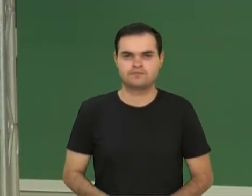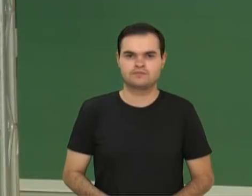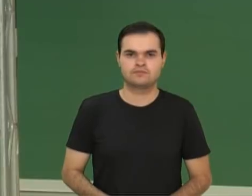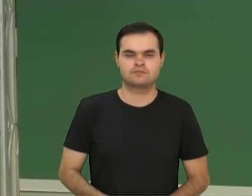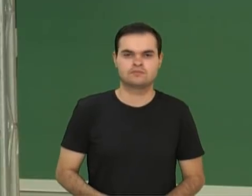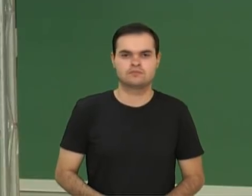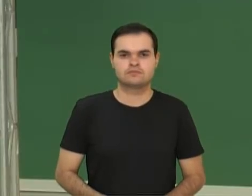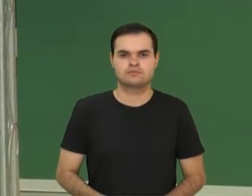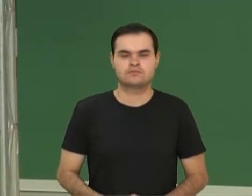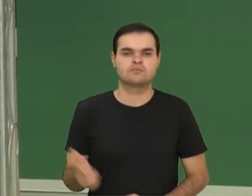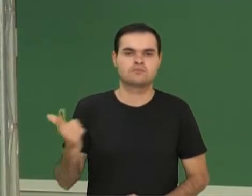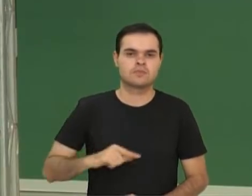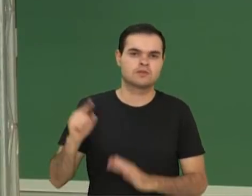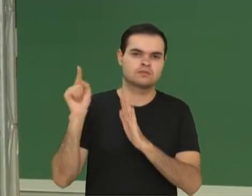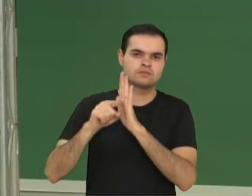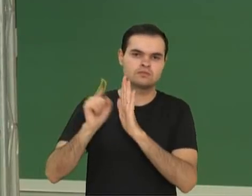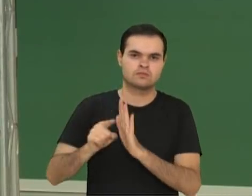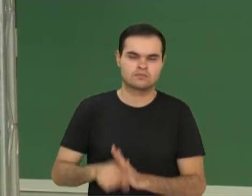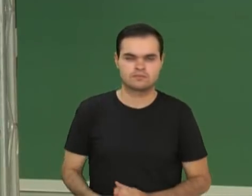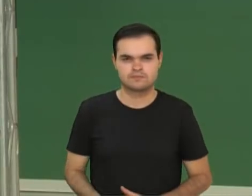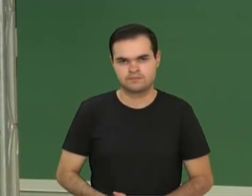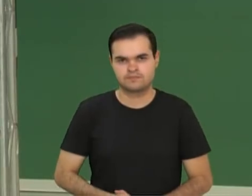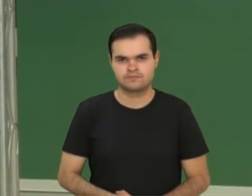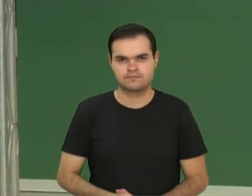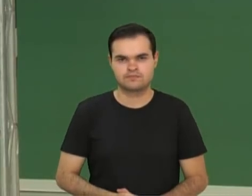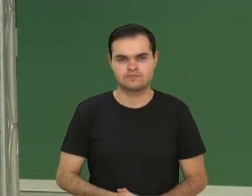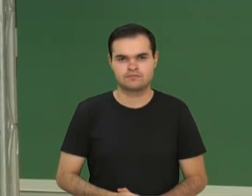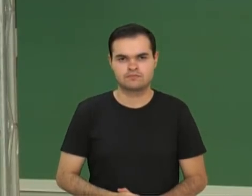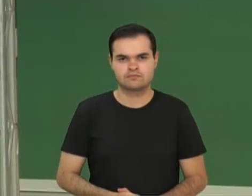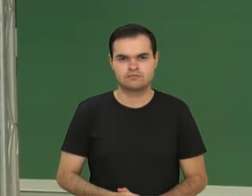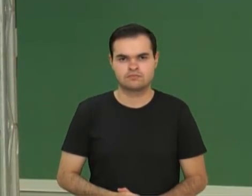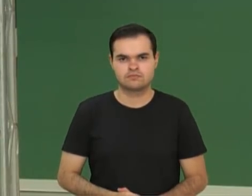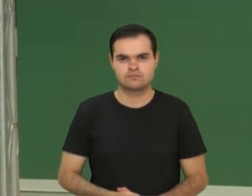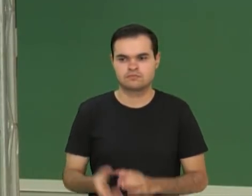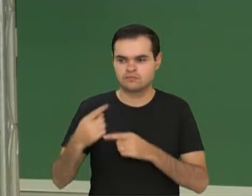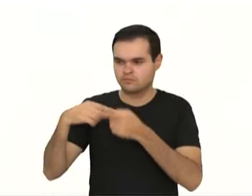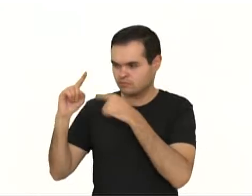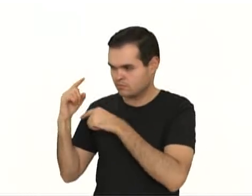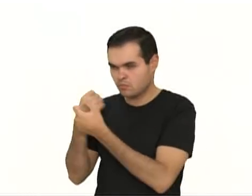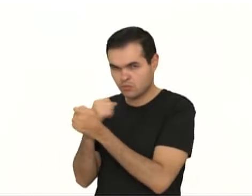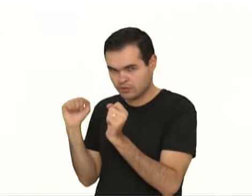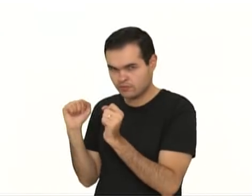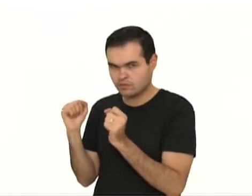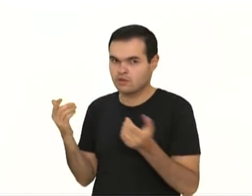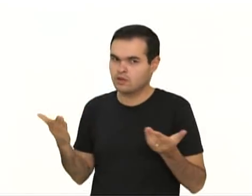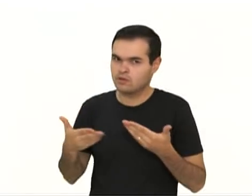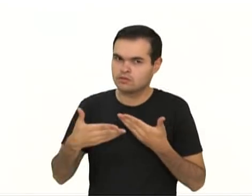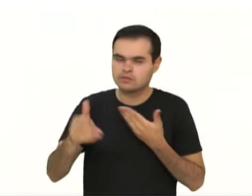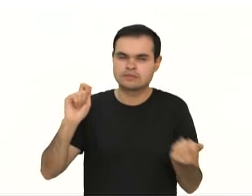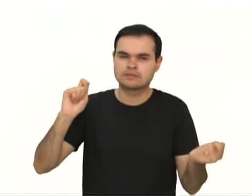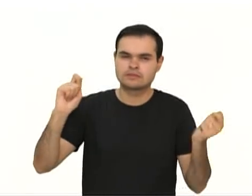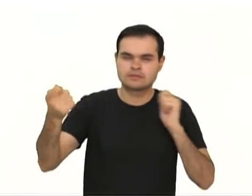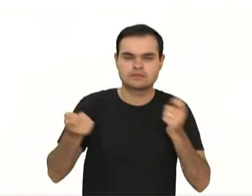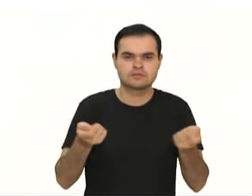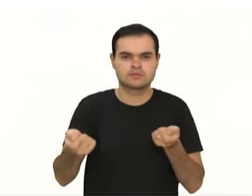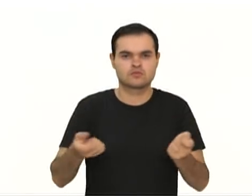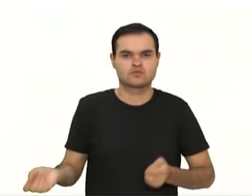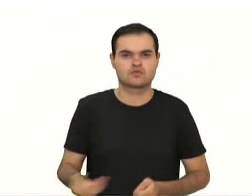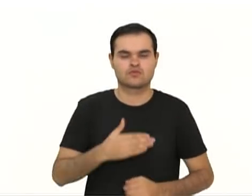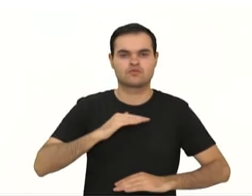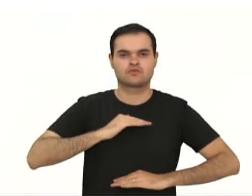Temos mais um quiz aqui. Já que é impossível retroceder, o que resta é administrar esse novo